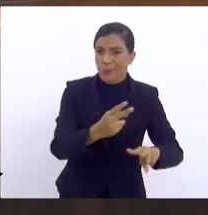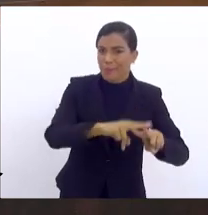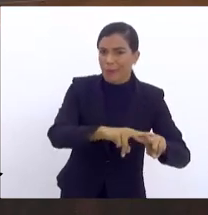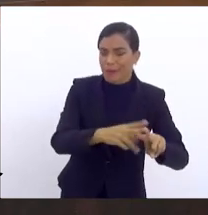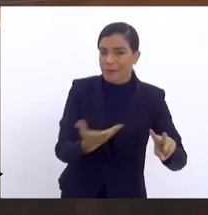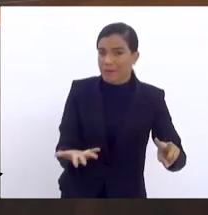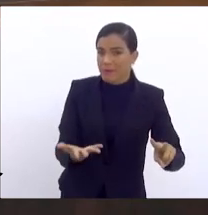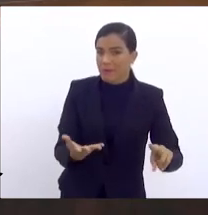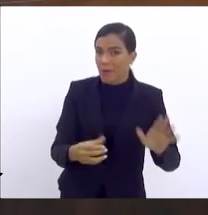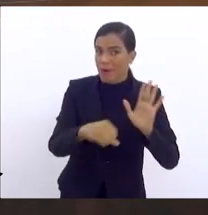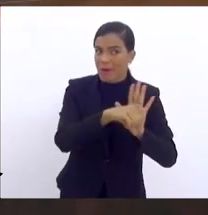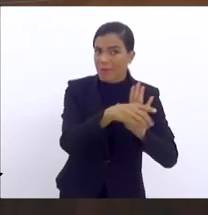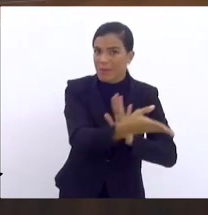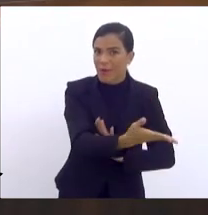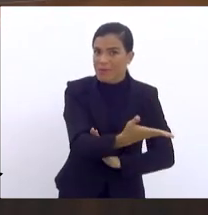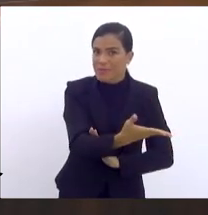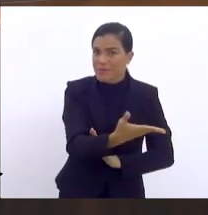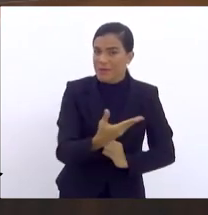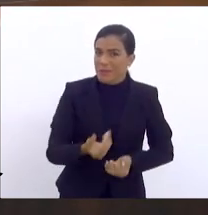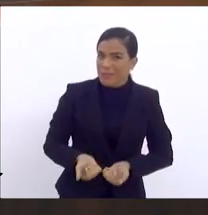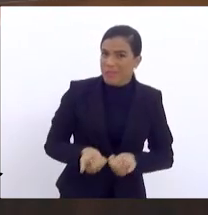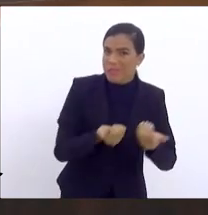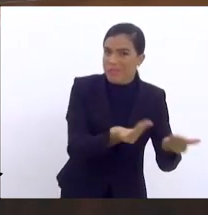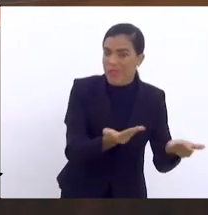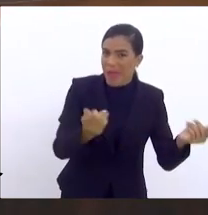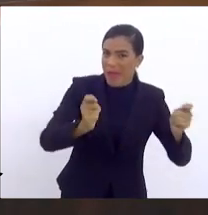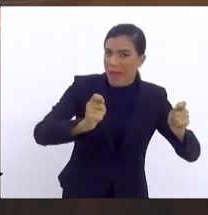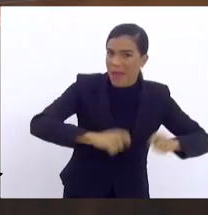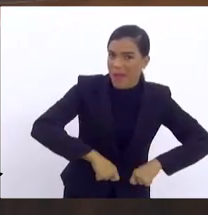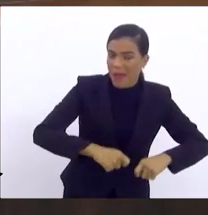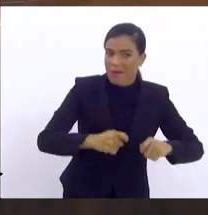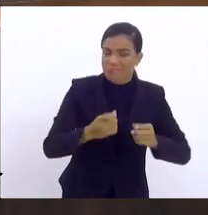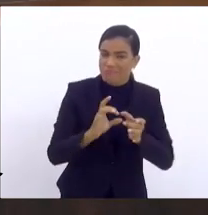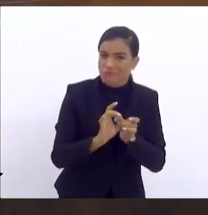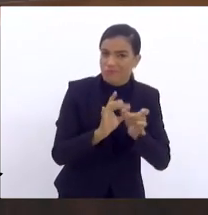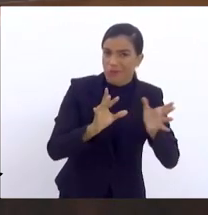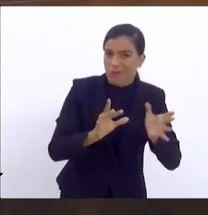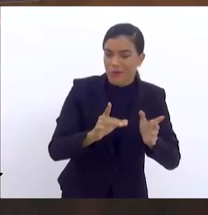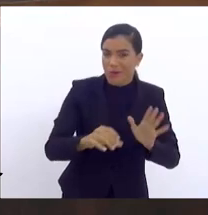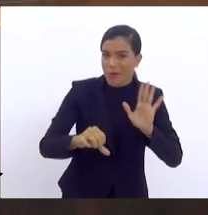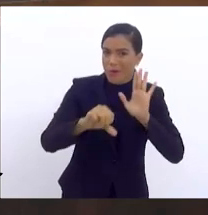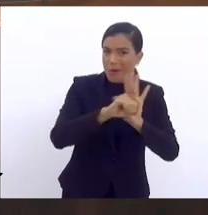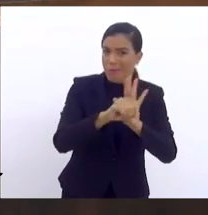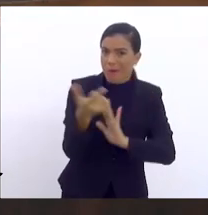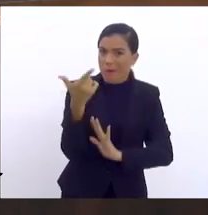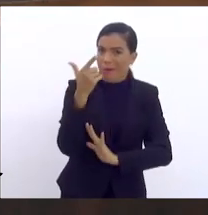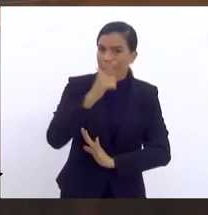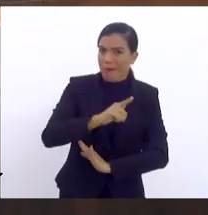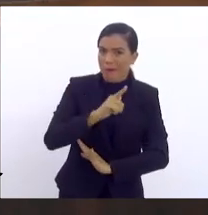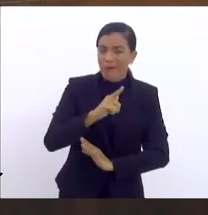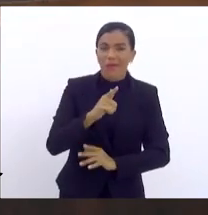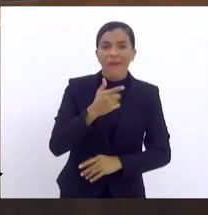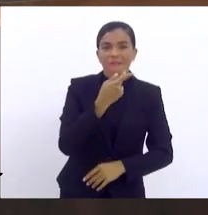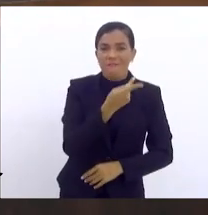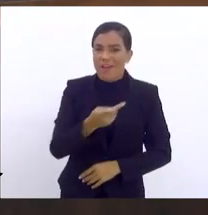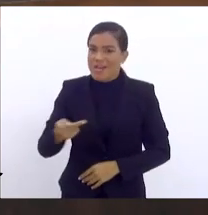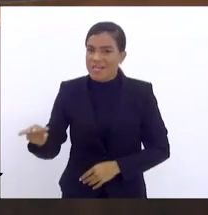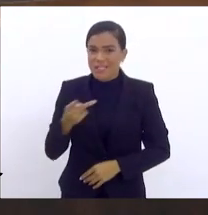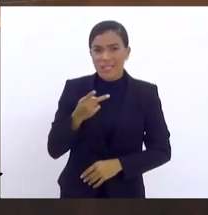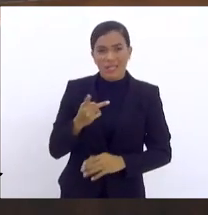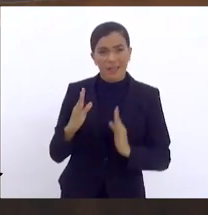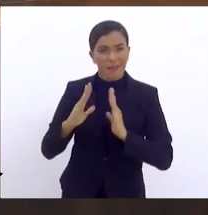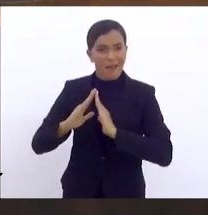o criminoso da brecha o criminoso ser solto por criminoso ganhou uma vpl uma visita periódica ao lá